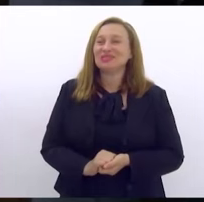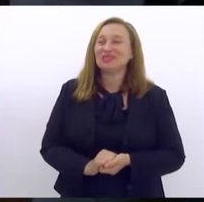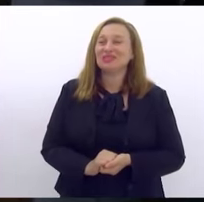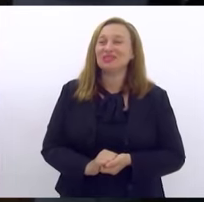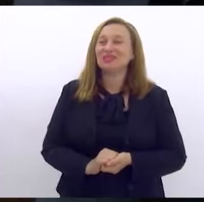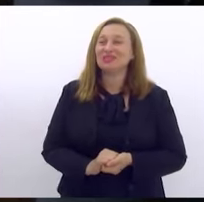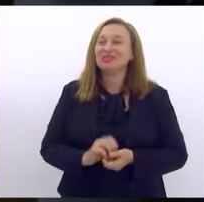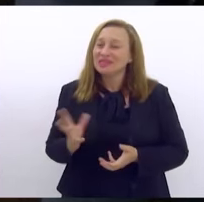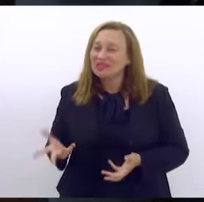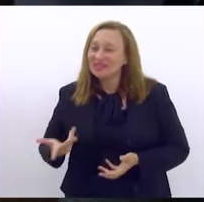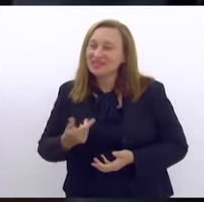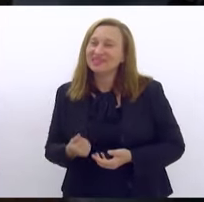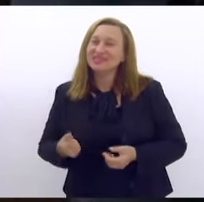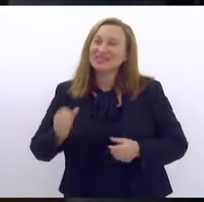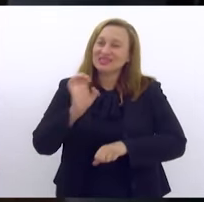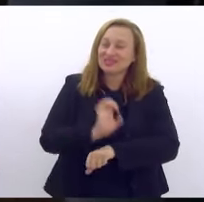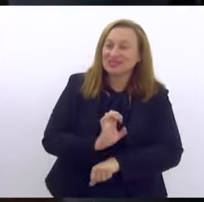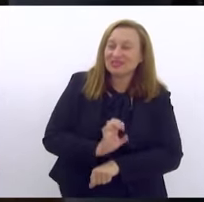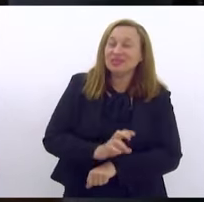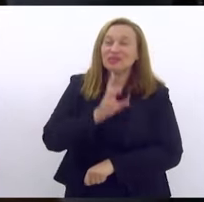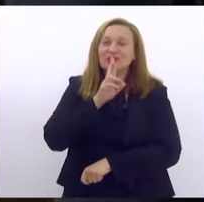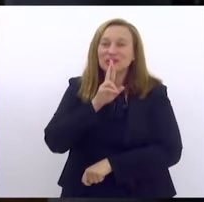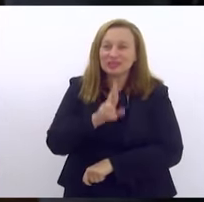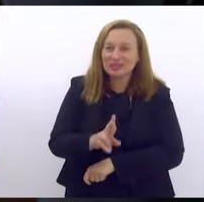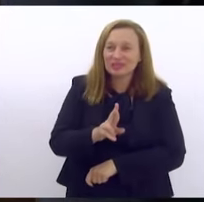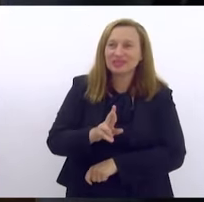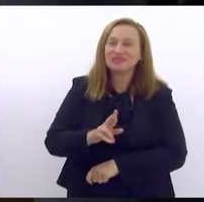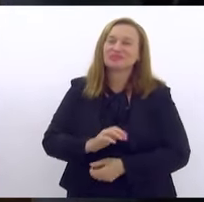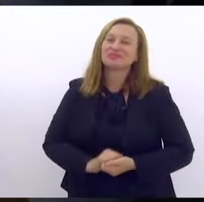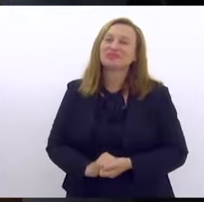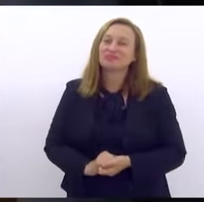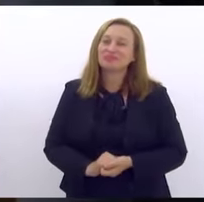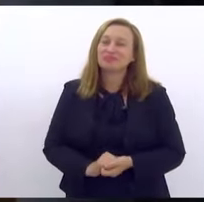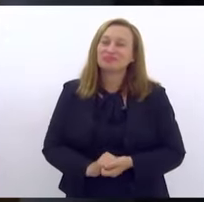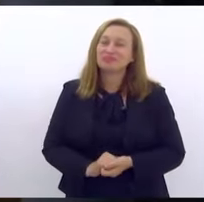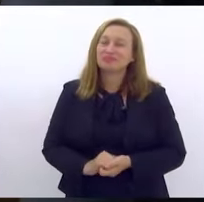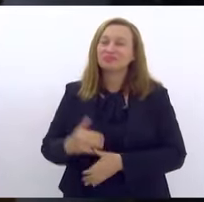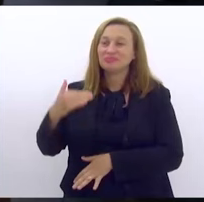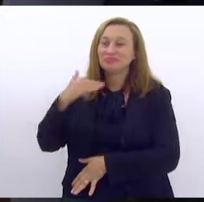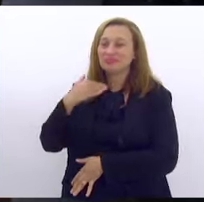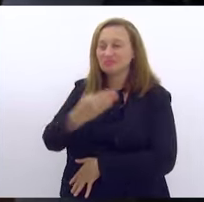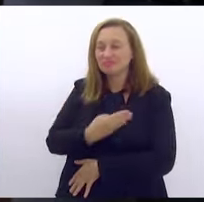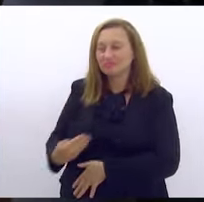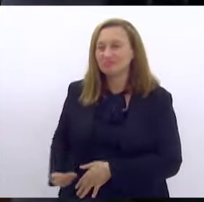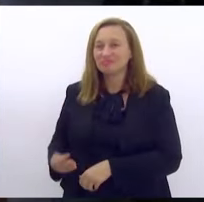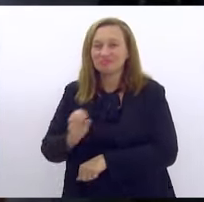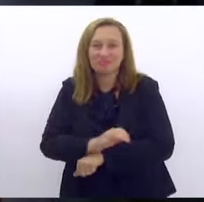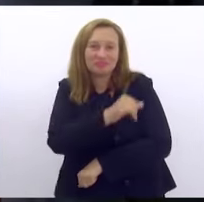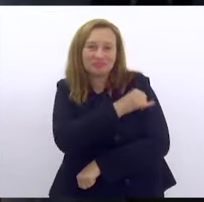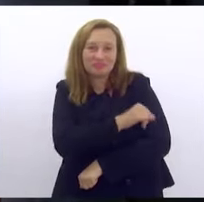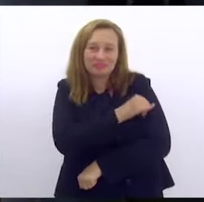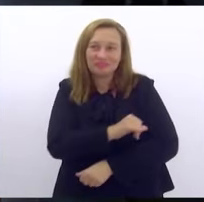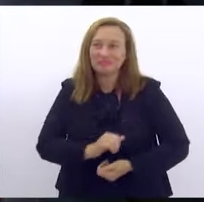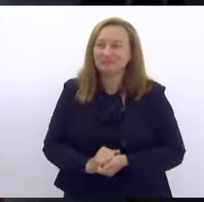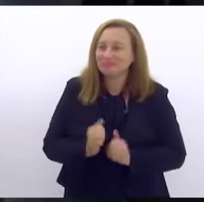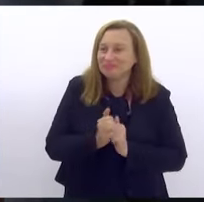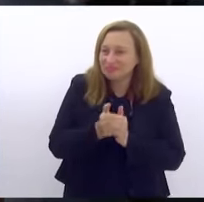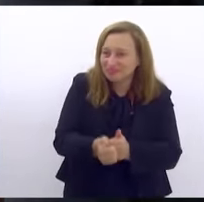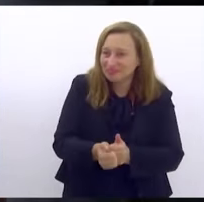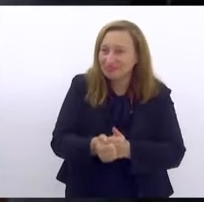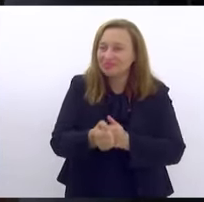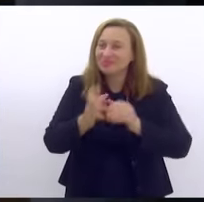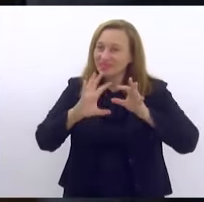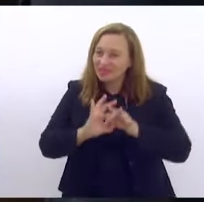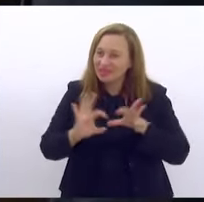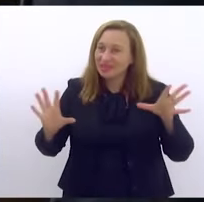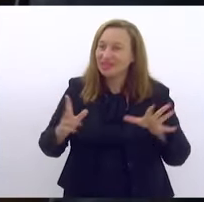de qualidade para o Estado. Nós demos resultado prático para os cofres públicos do Rio de Janeiro, a forma que Vossa Excelência tem conduzido, e a liberdade,